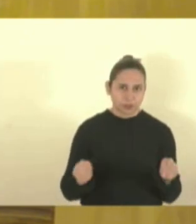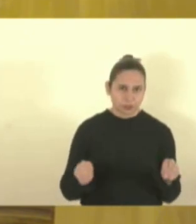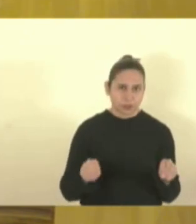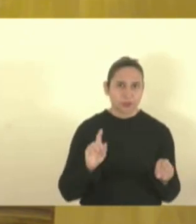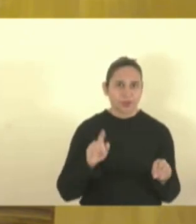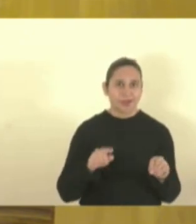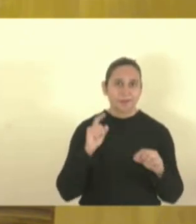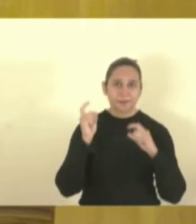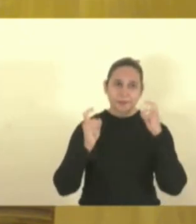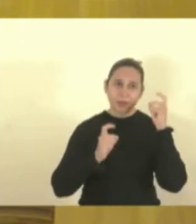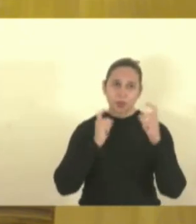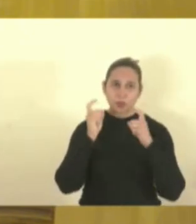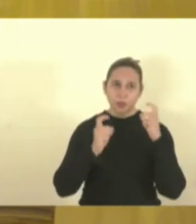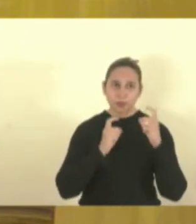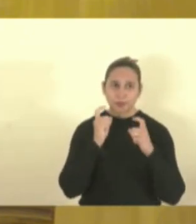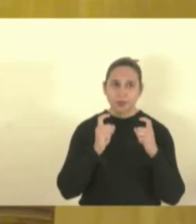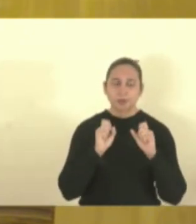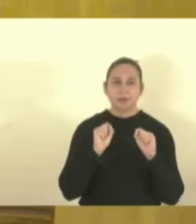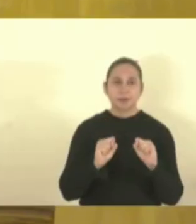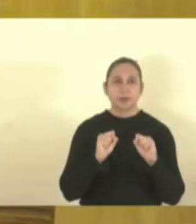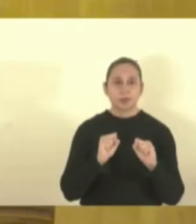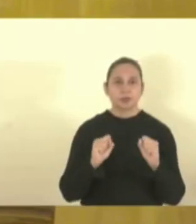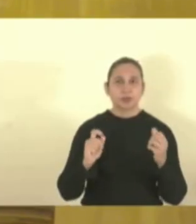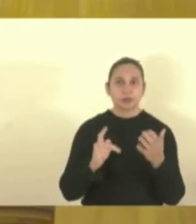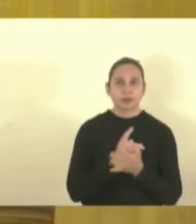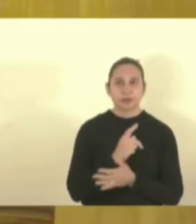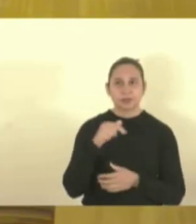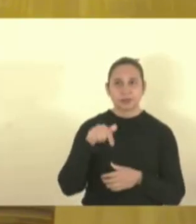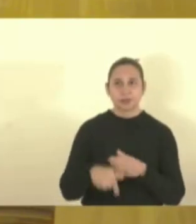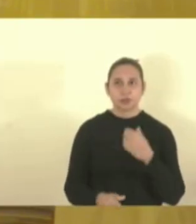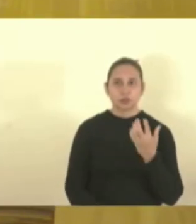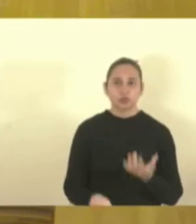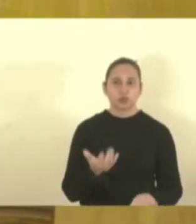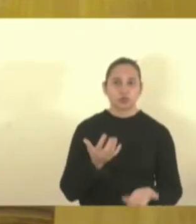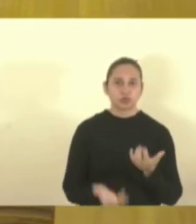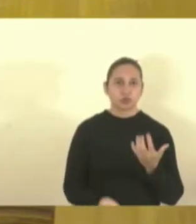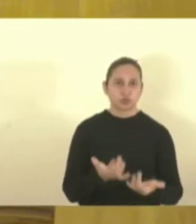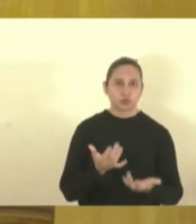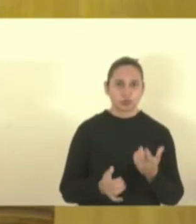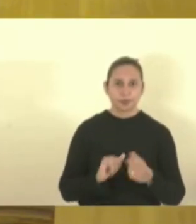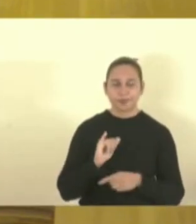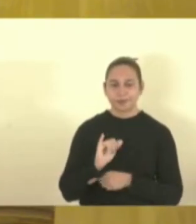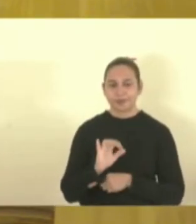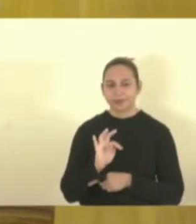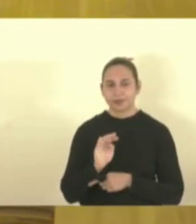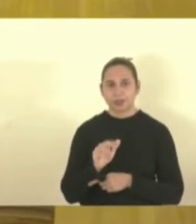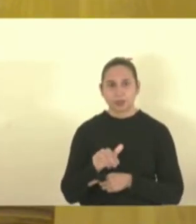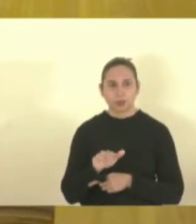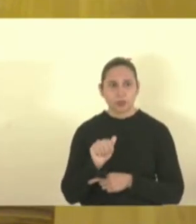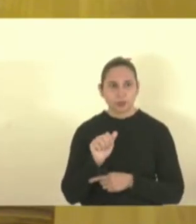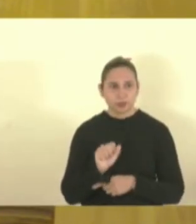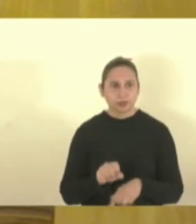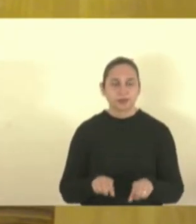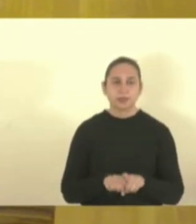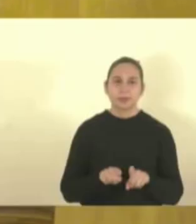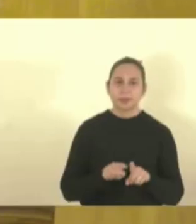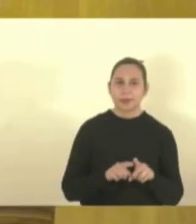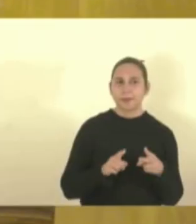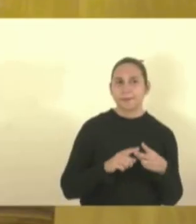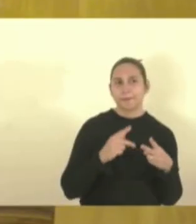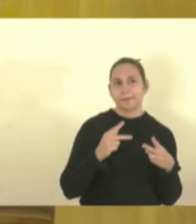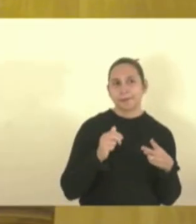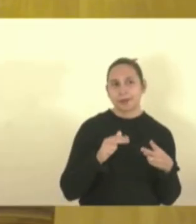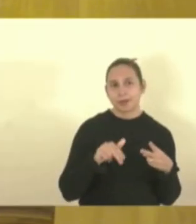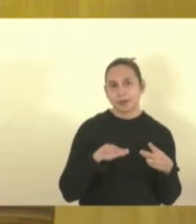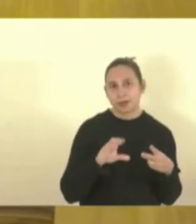a situação do risco de incêndio na unidade de conservação, não só em Itaúnas, como também no Paulo César Vinha. E esse risco